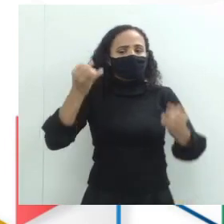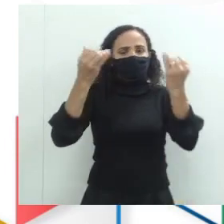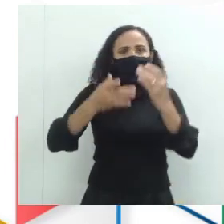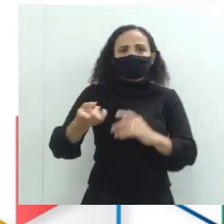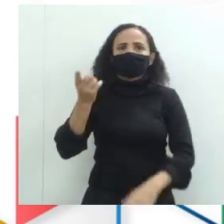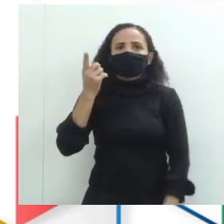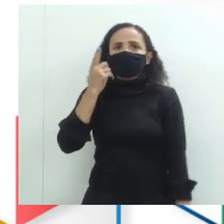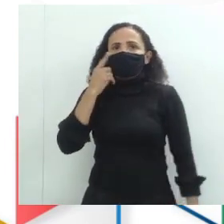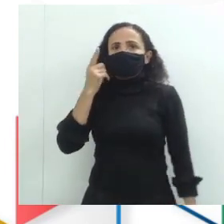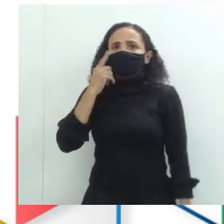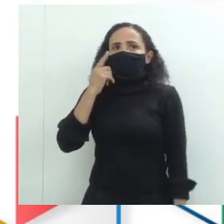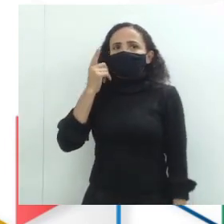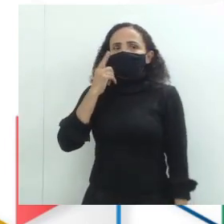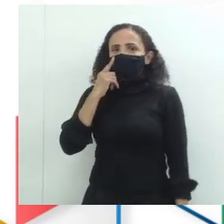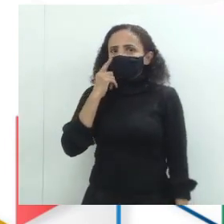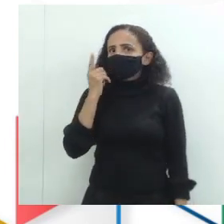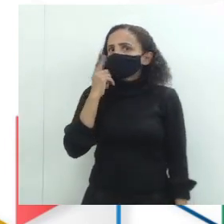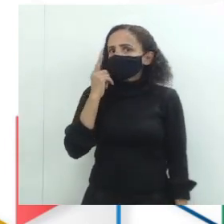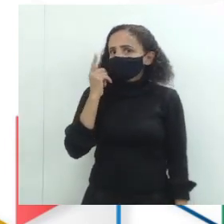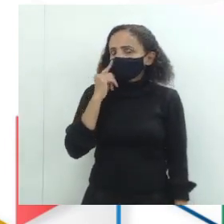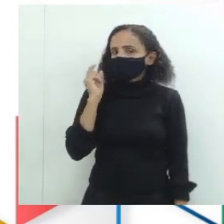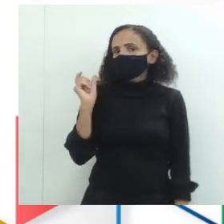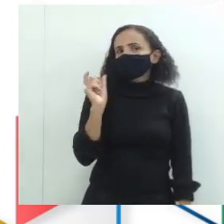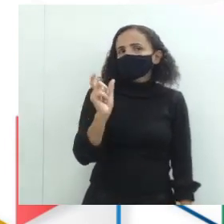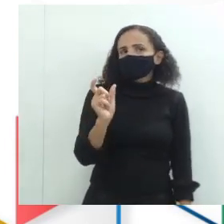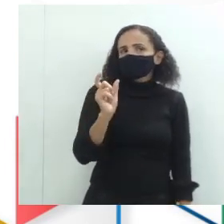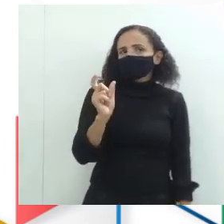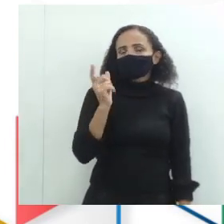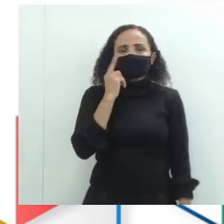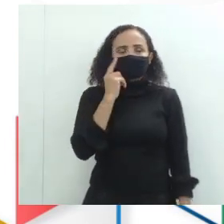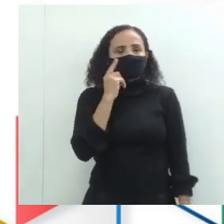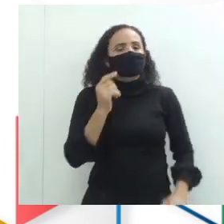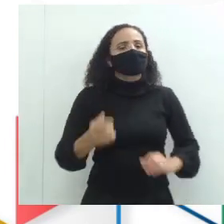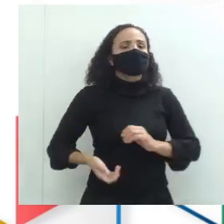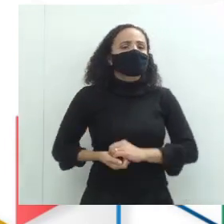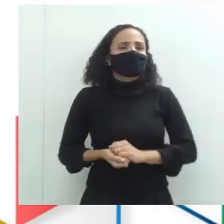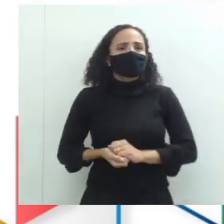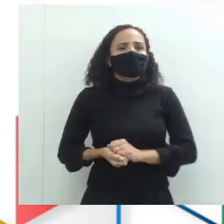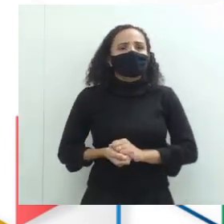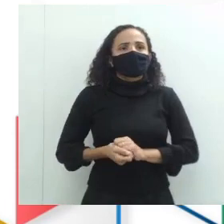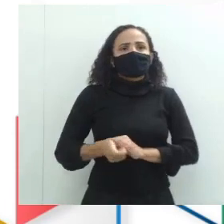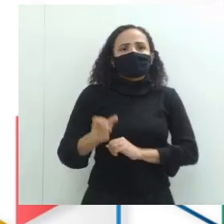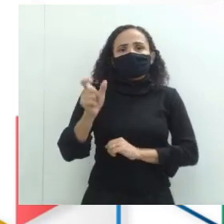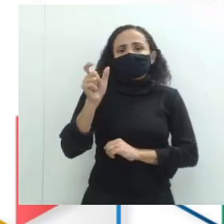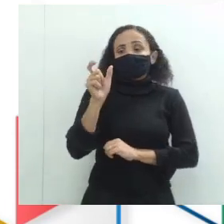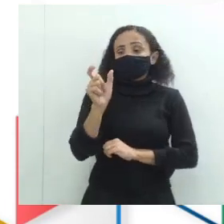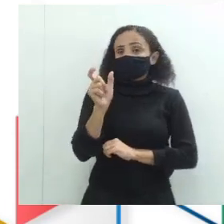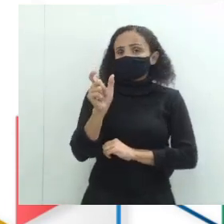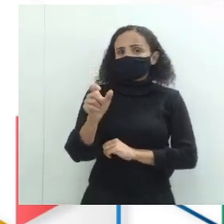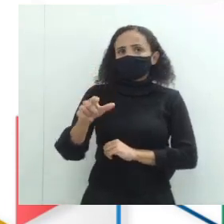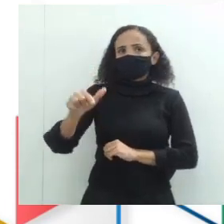liga nessa nomenclatura, presta bastante atenção. O símbolo